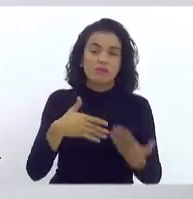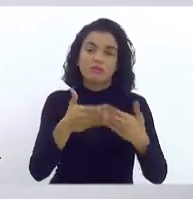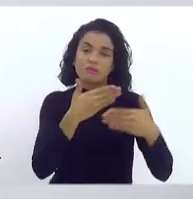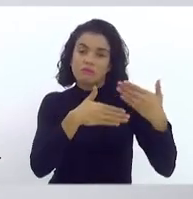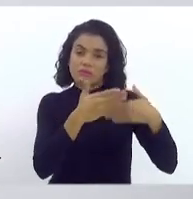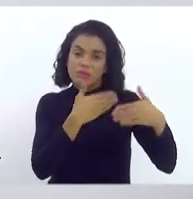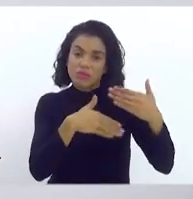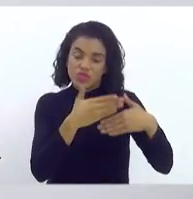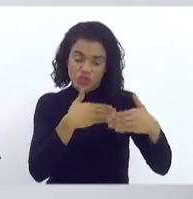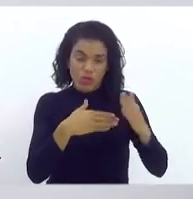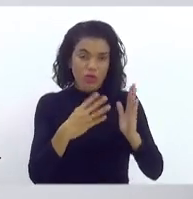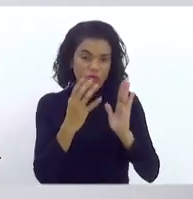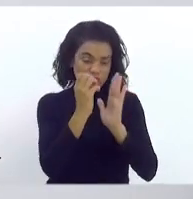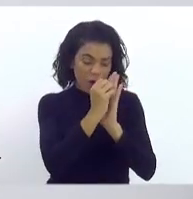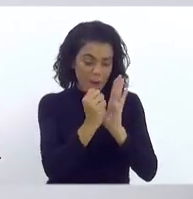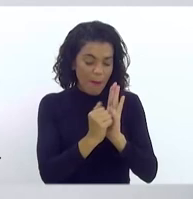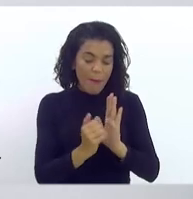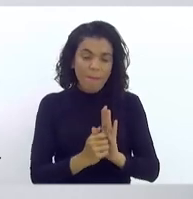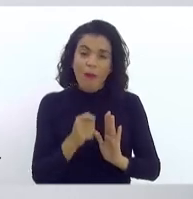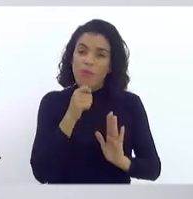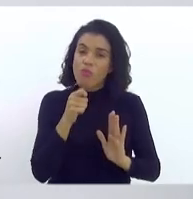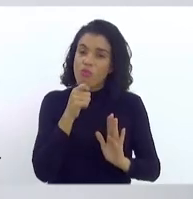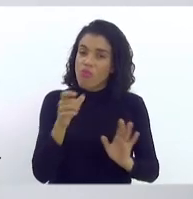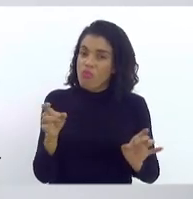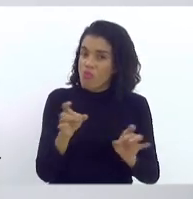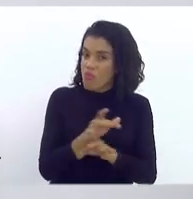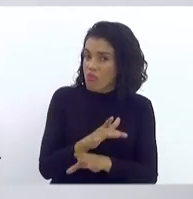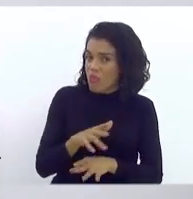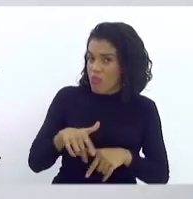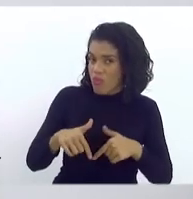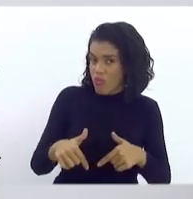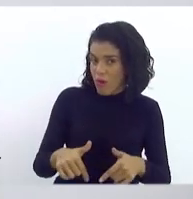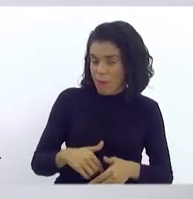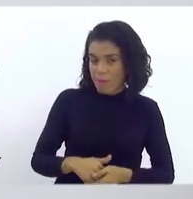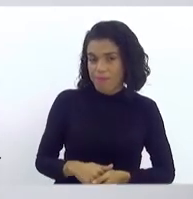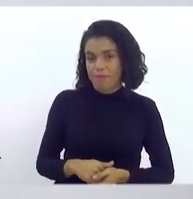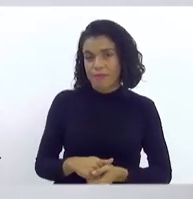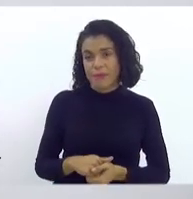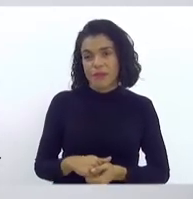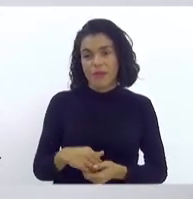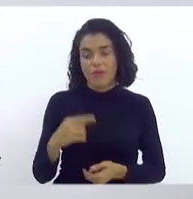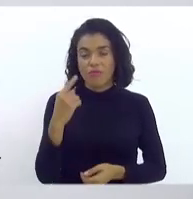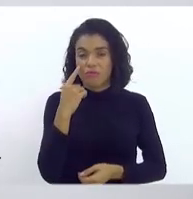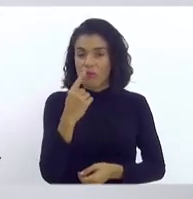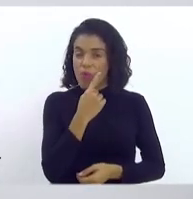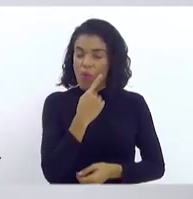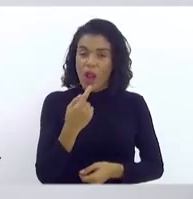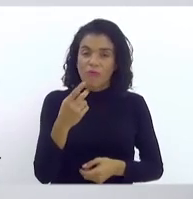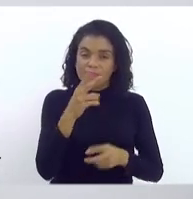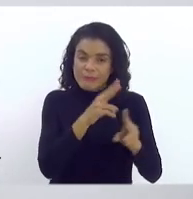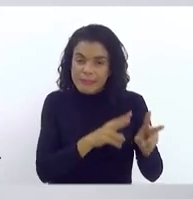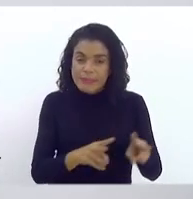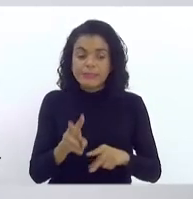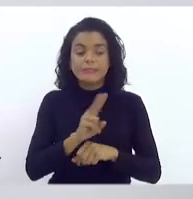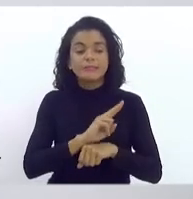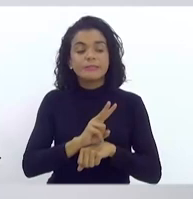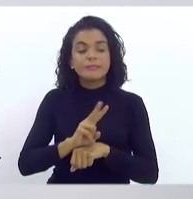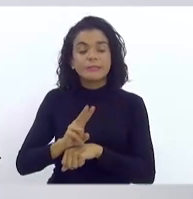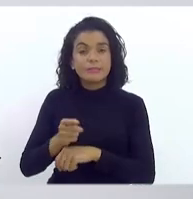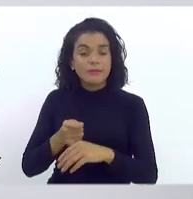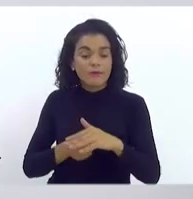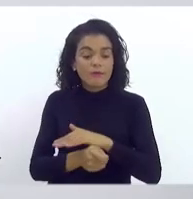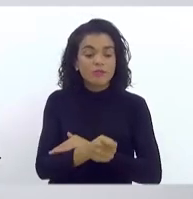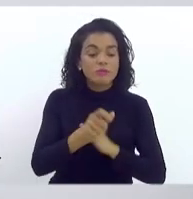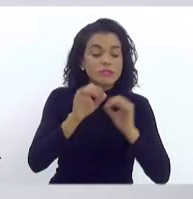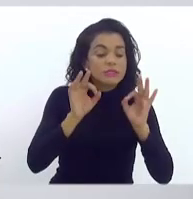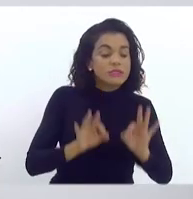Né? Então, a gente realmente precisa ter um olhar para checar essa questão, se os investimentos estão sendo